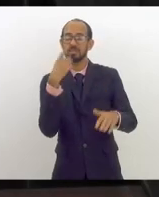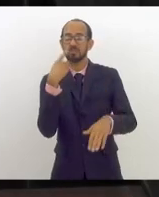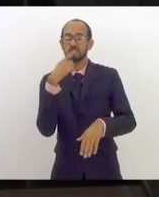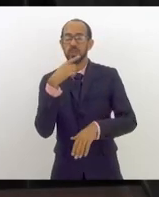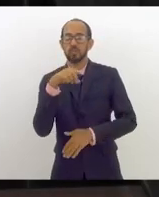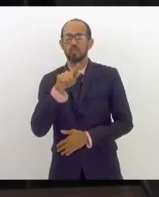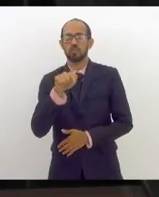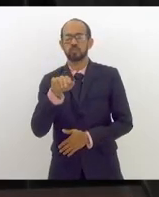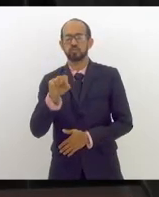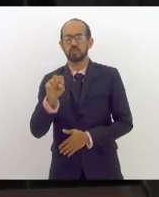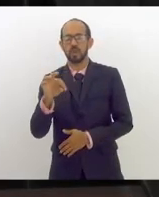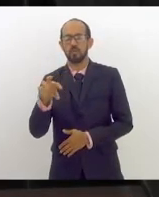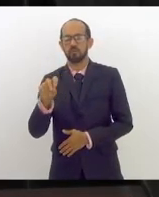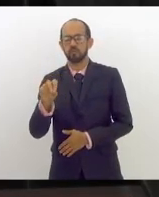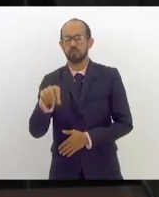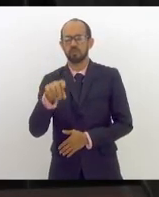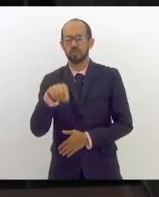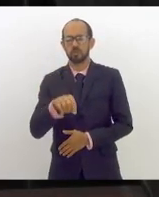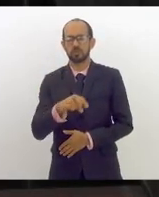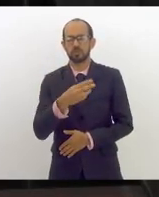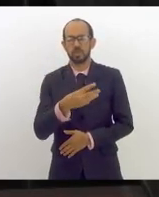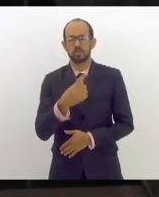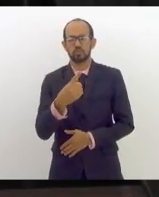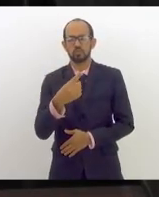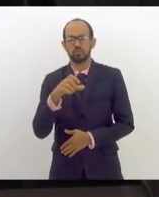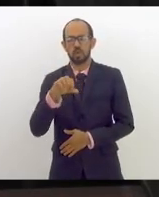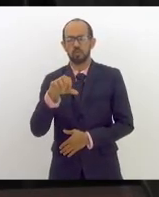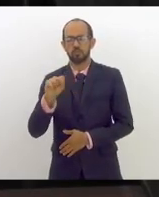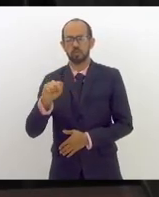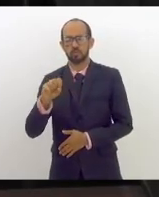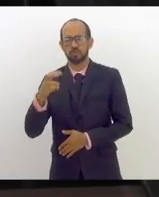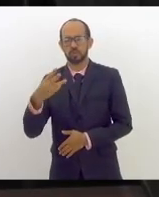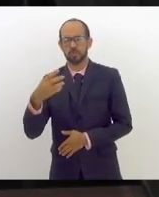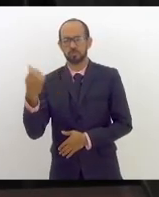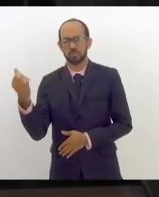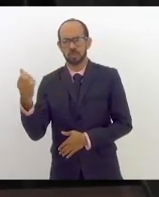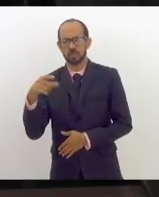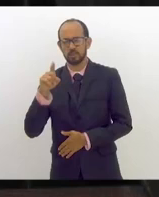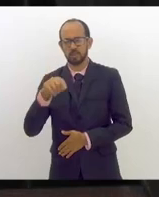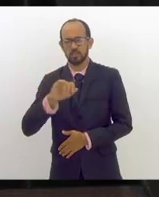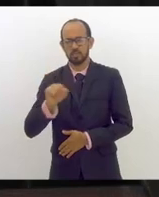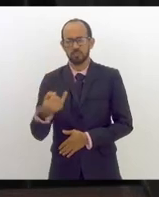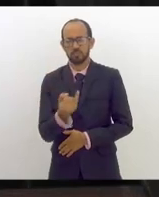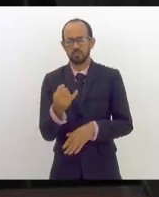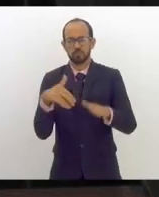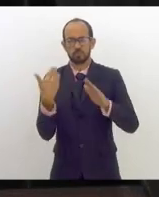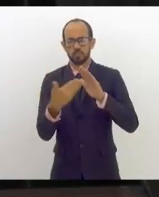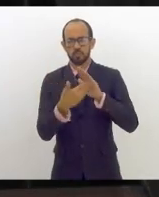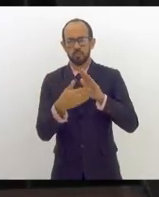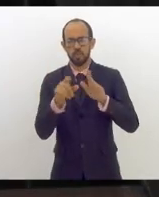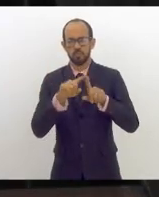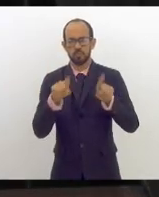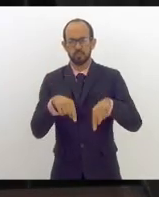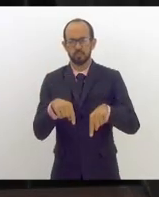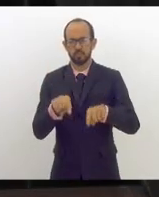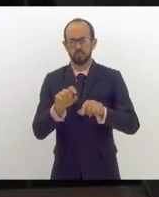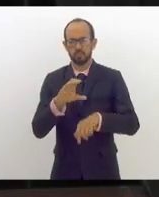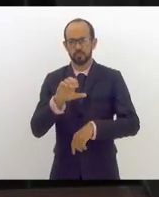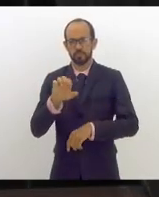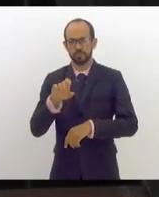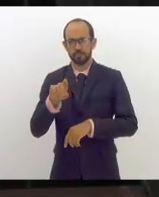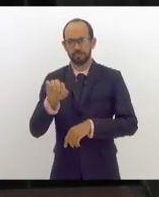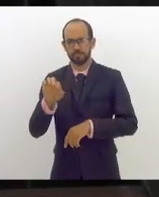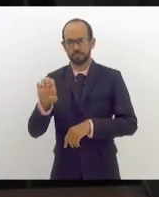Schmidt 39836 que fala do aproveitamento integral dos servidores da Cedae e